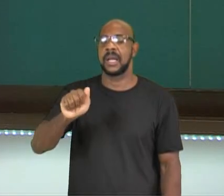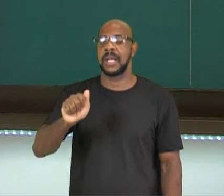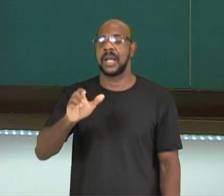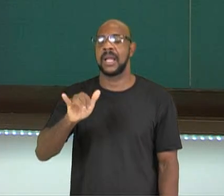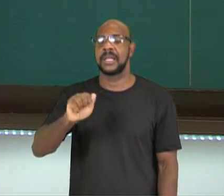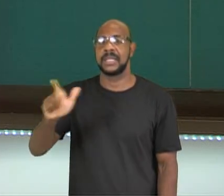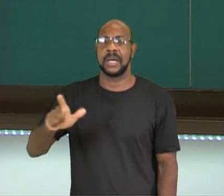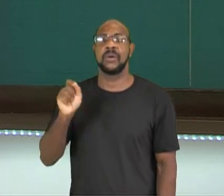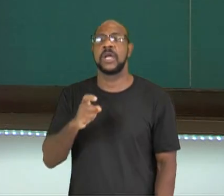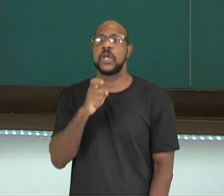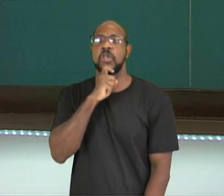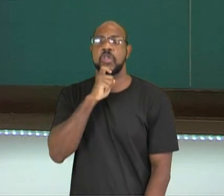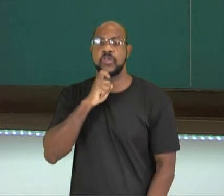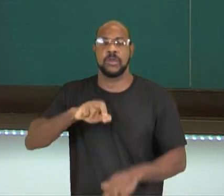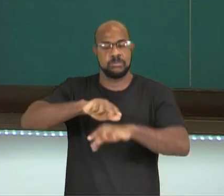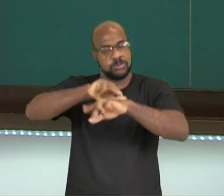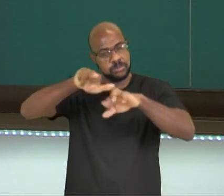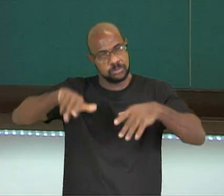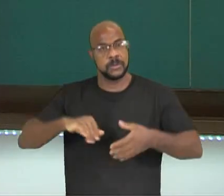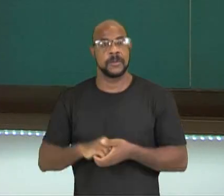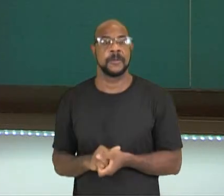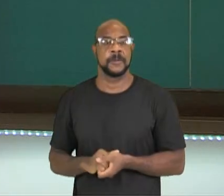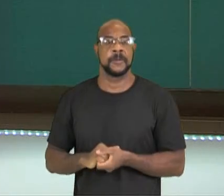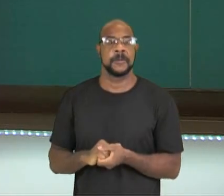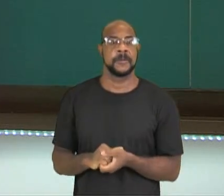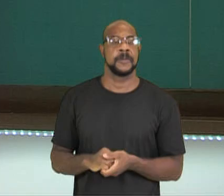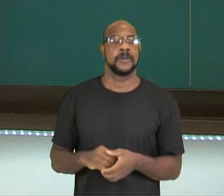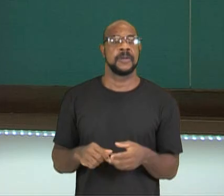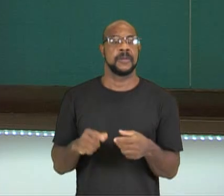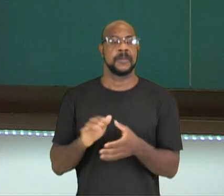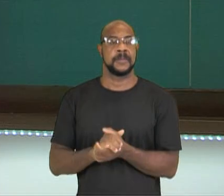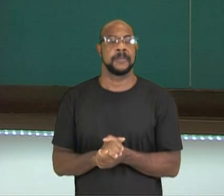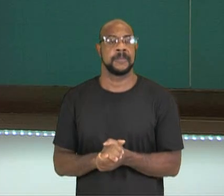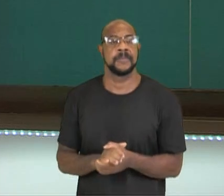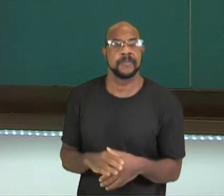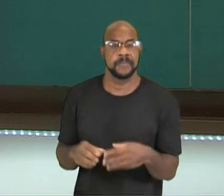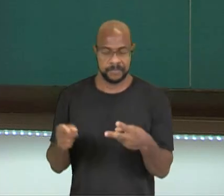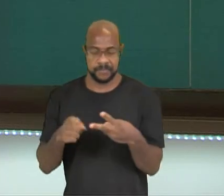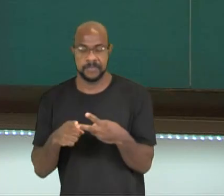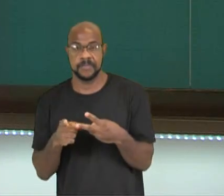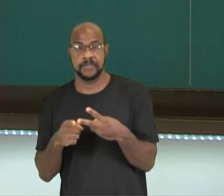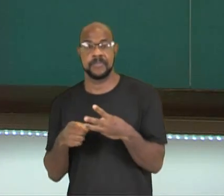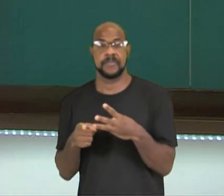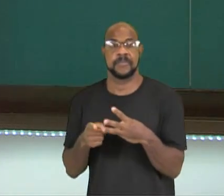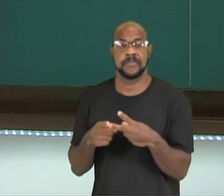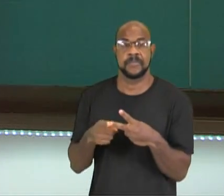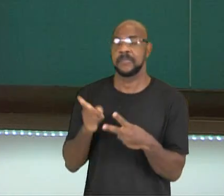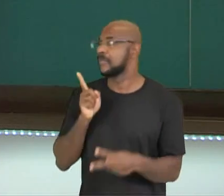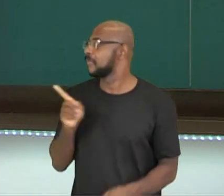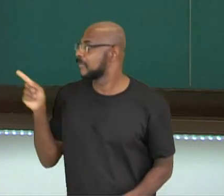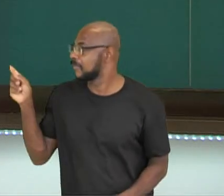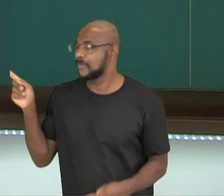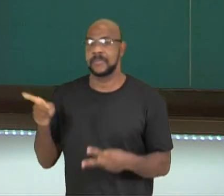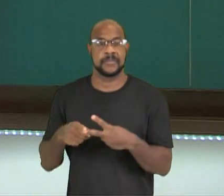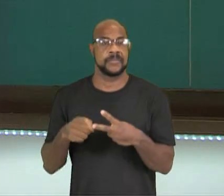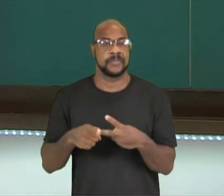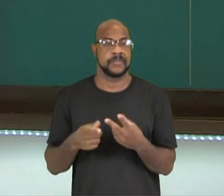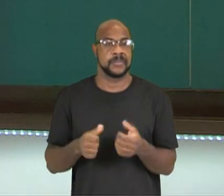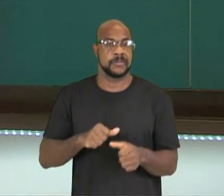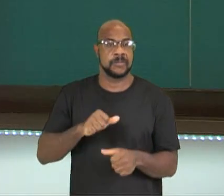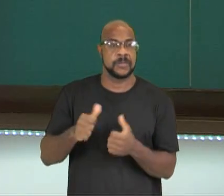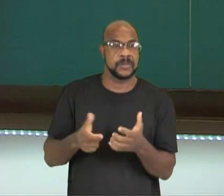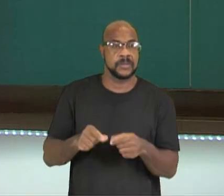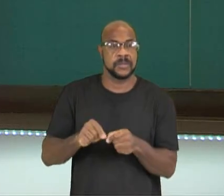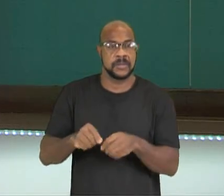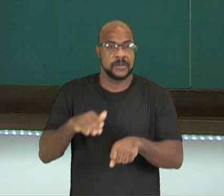é esse desgaste que pode ser de várias formas. O intemperismo químico, que altera a composição química da rocha. Físico,